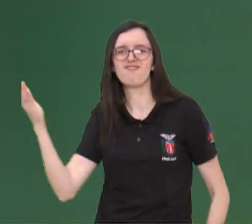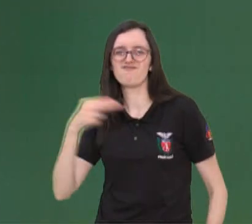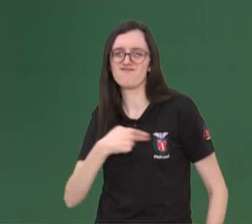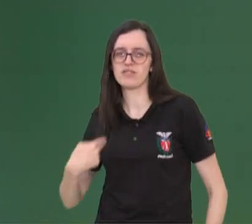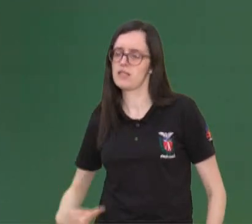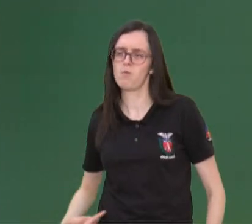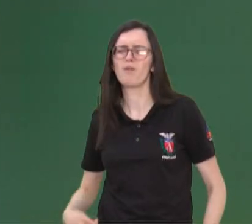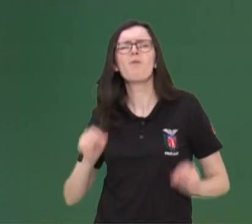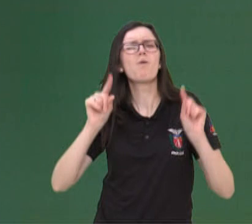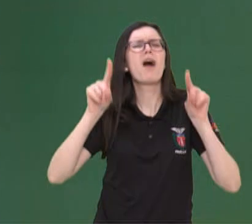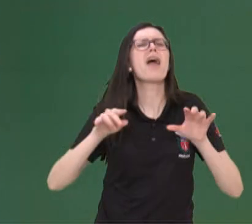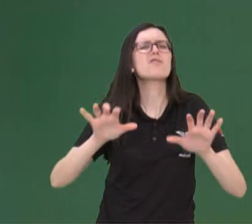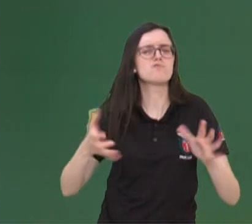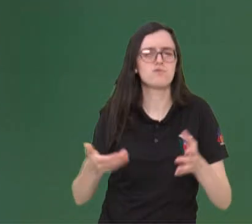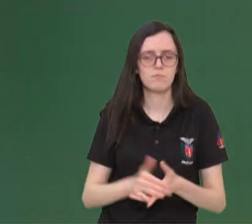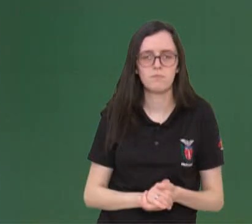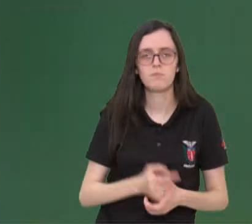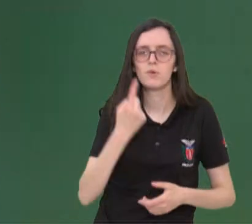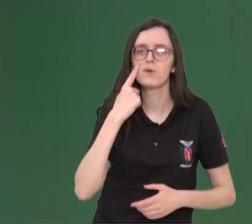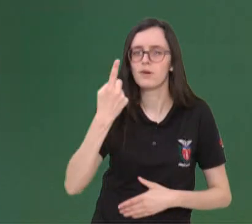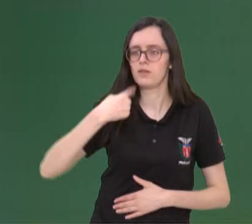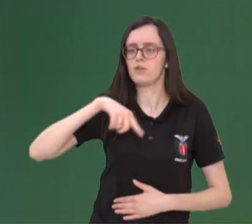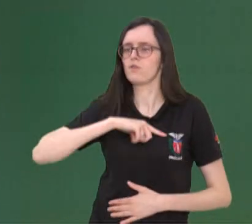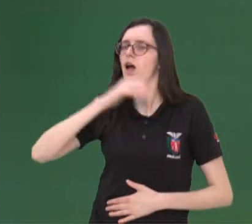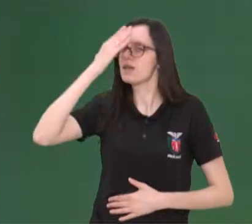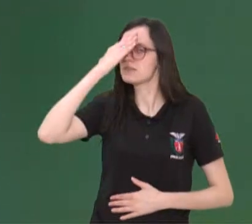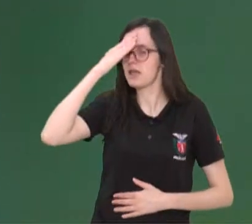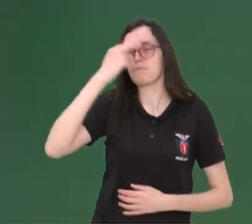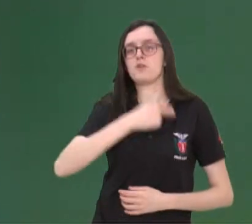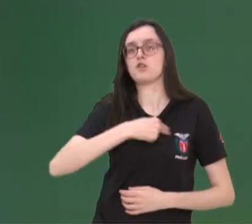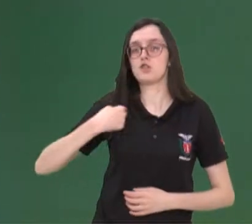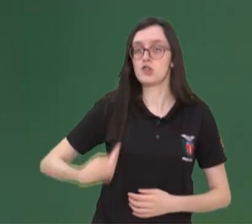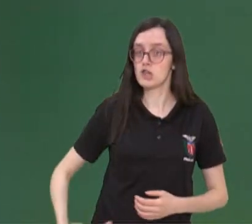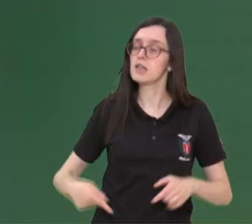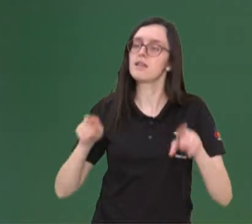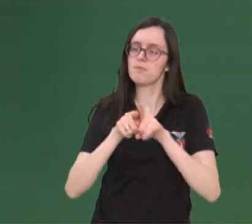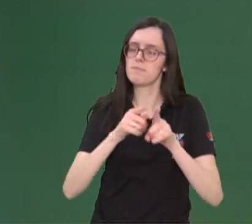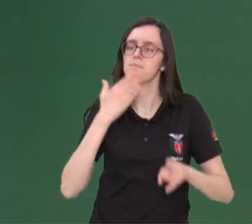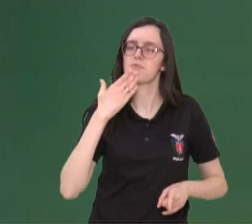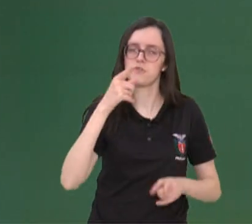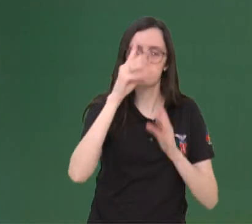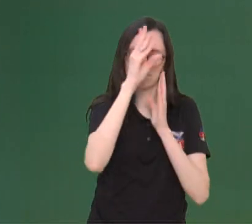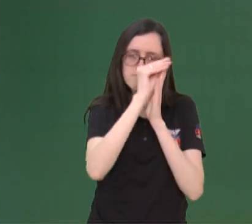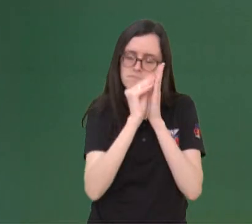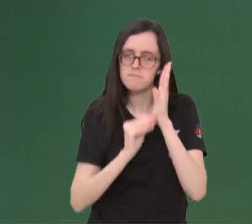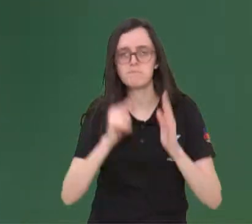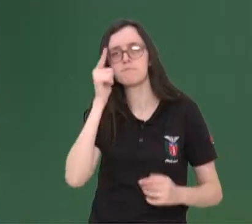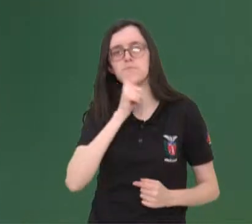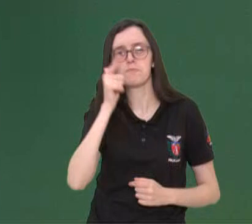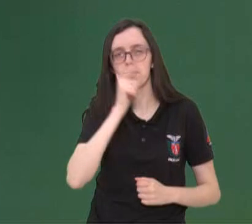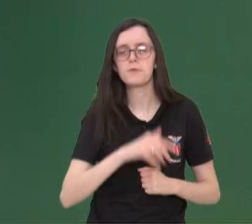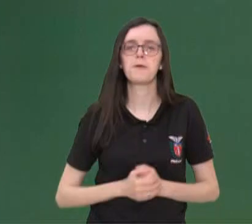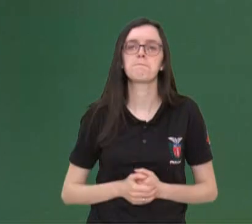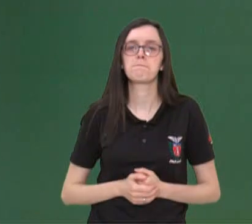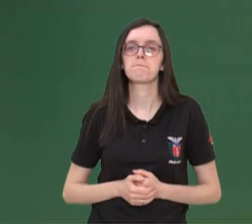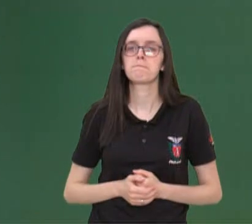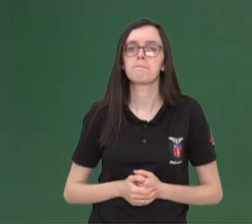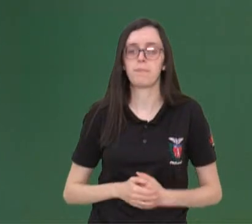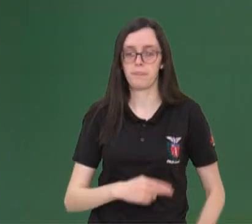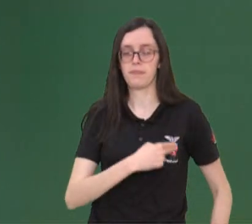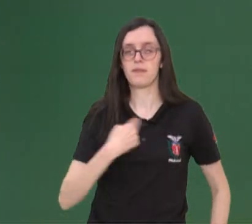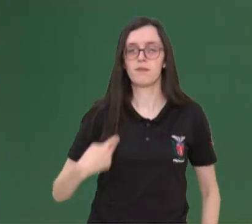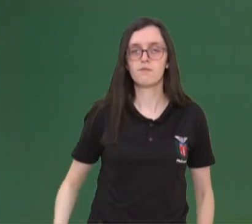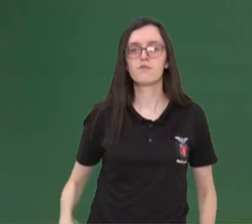que seria isso? Ora, sabemos que a China, e é por isso que eu até pedi para que você anotasse, a China ela